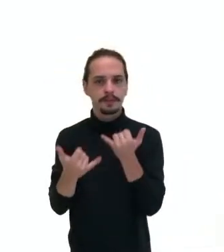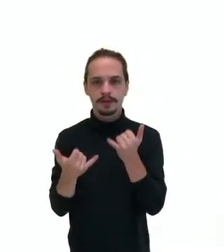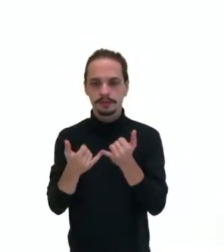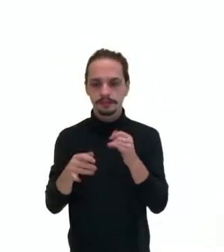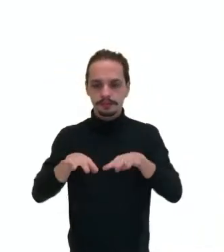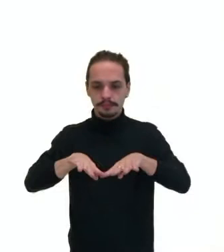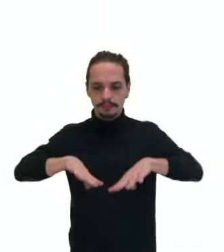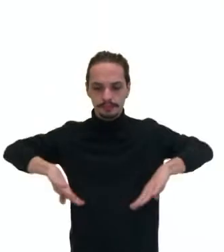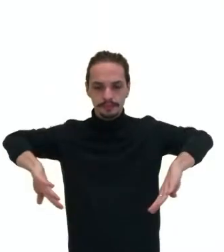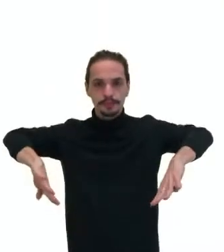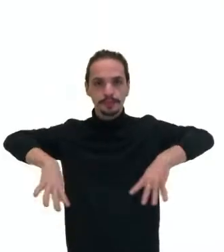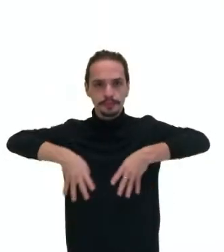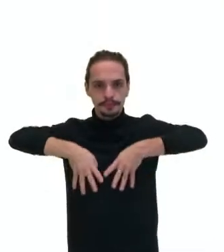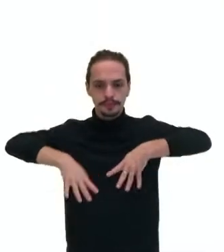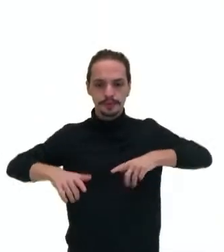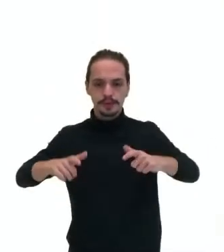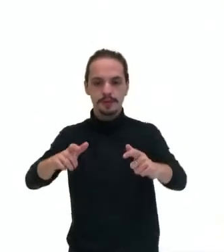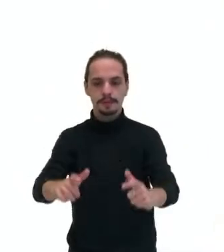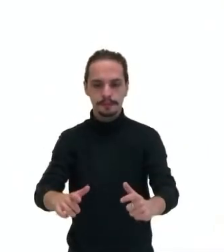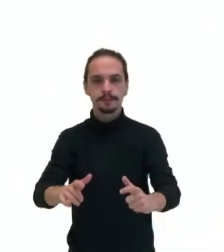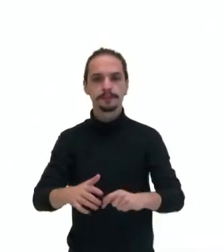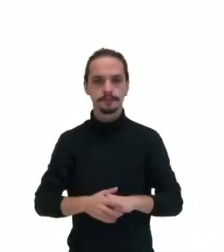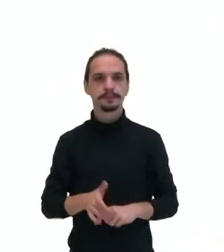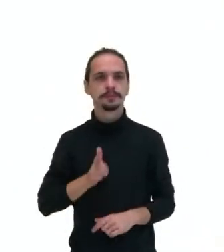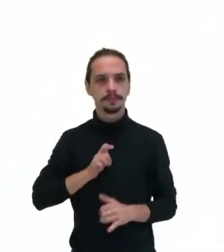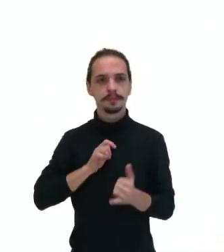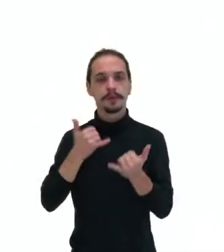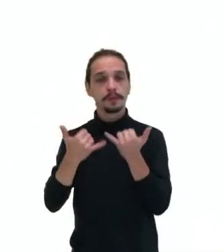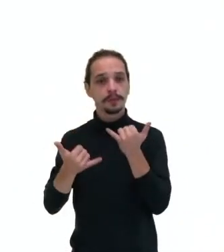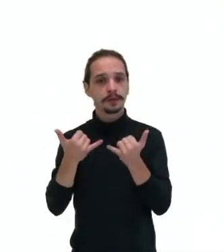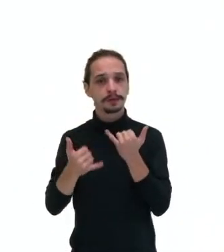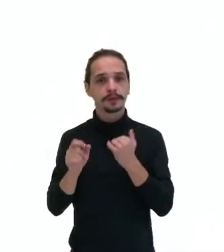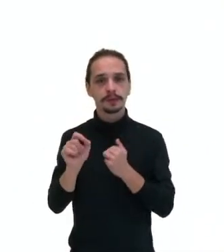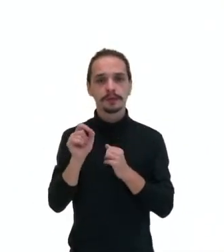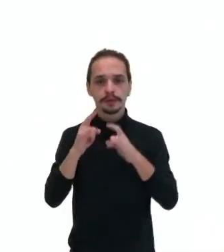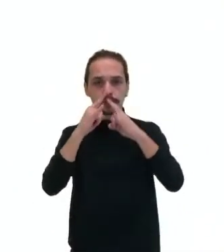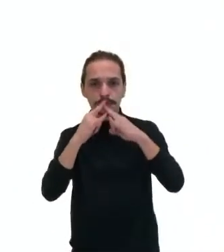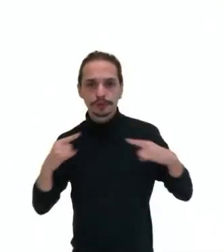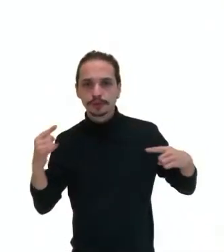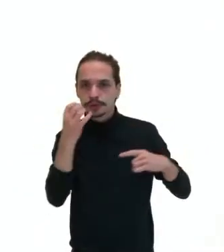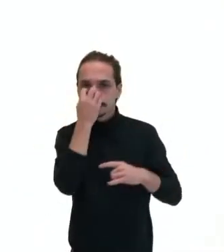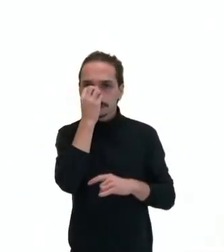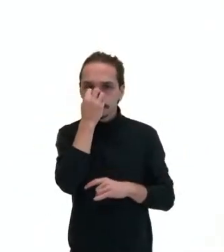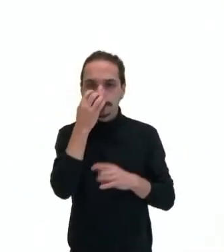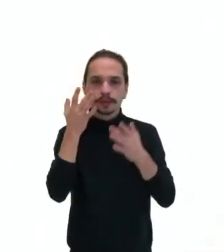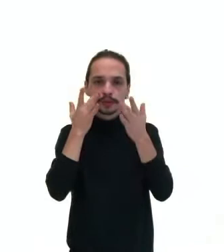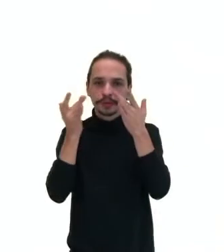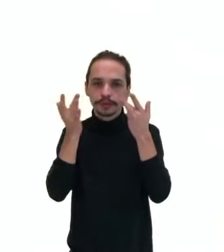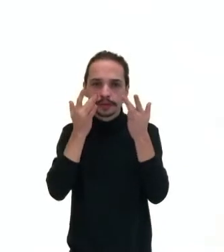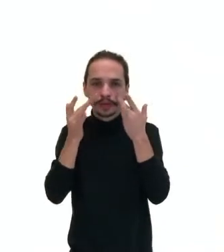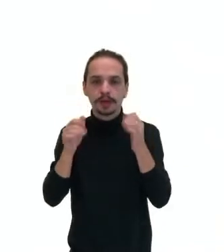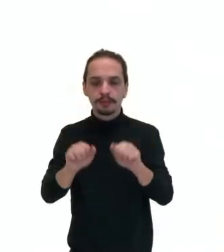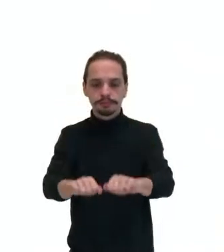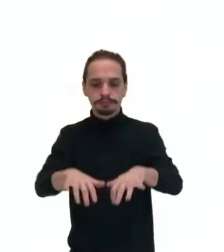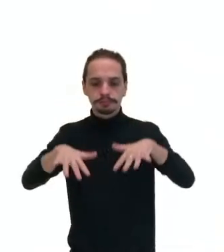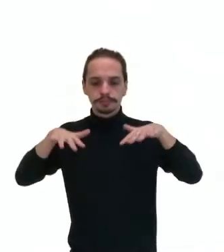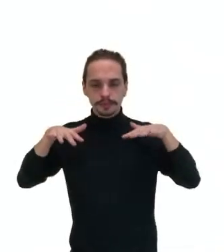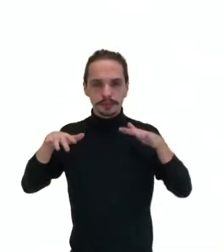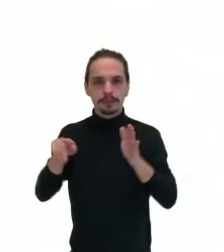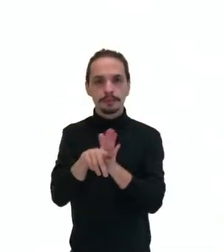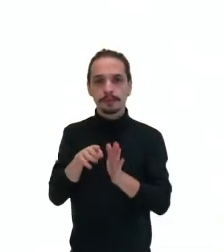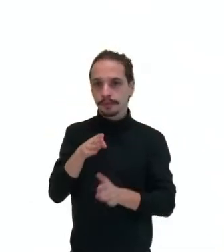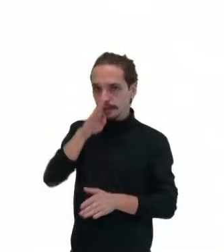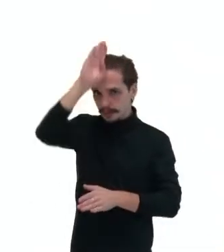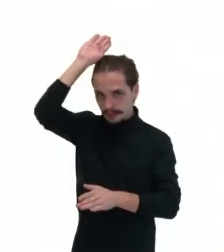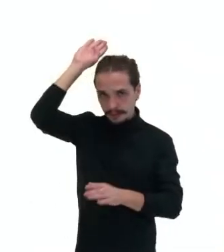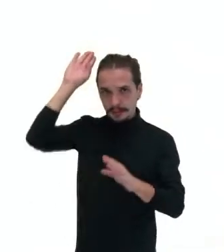palco centralizado. Então, existe certa semelhança entre os circos, teatros e anfiteatros de Roma antiga. Todos eles se